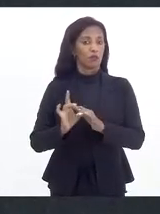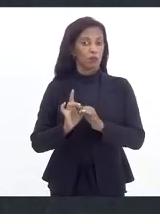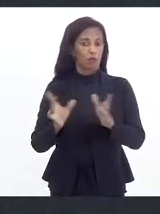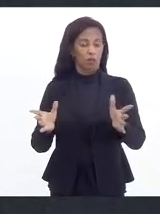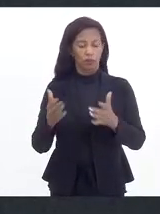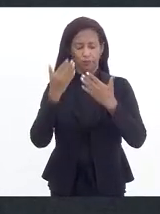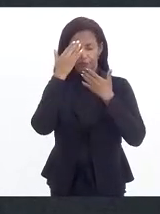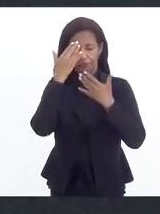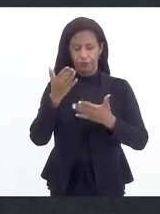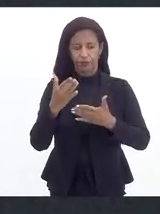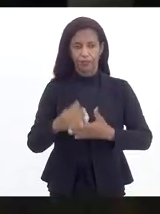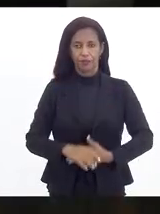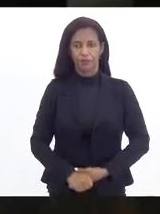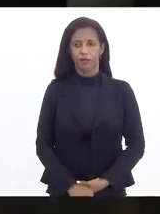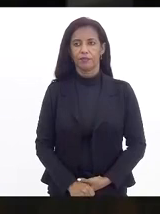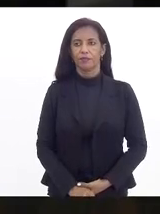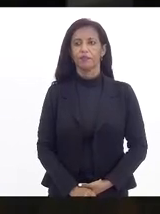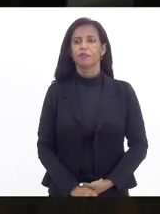Direito. Obrigado, presidente.